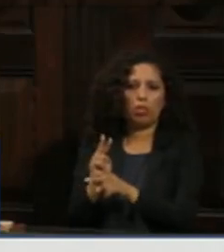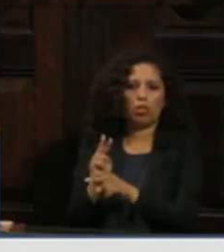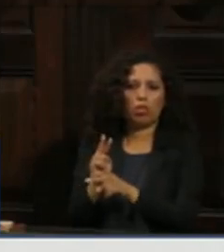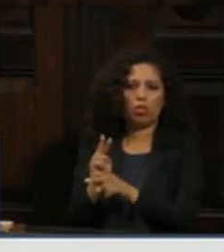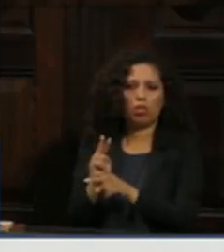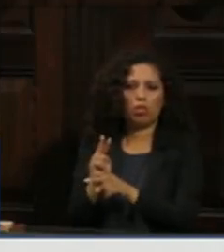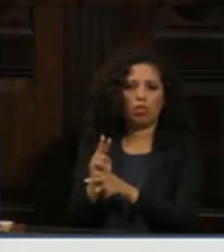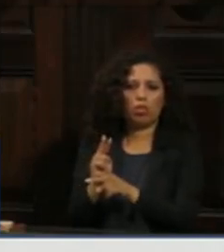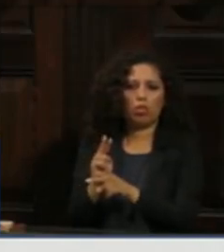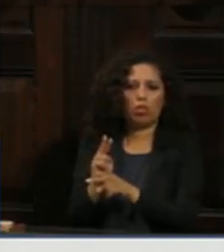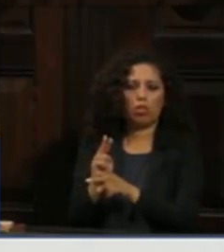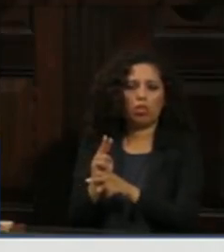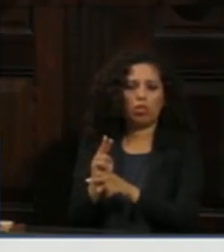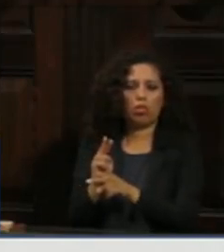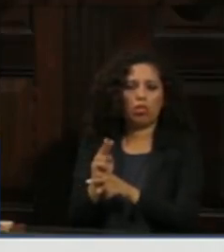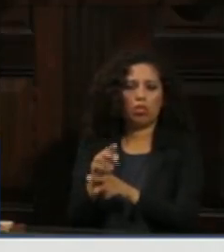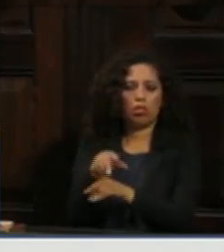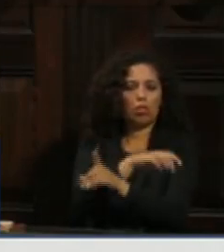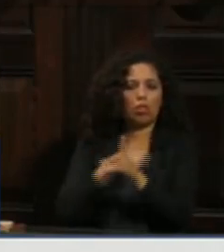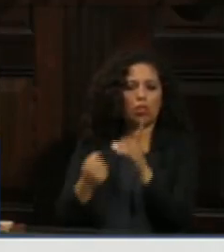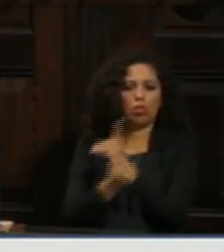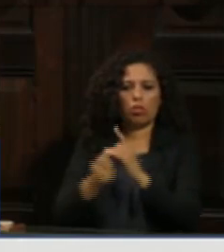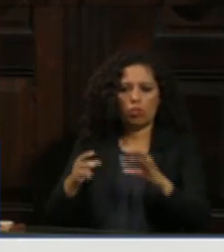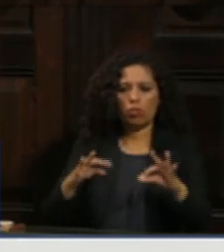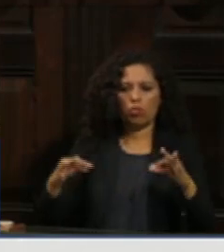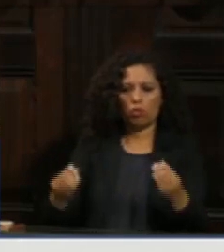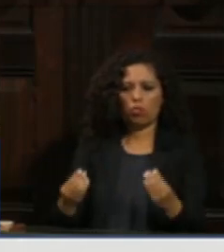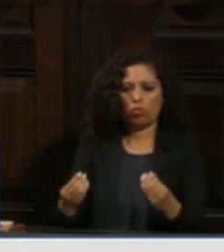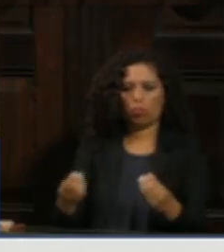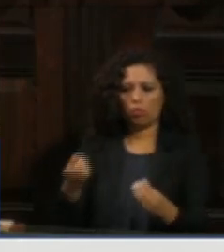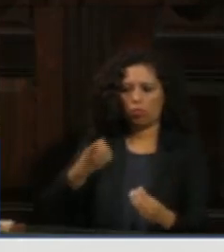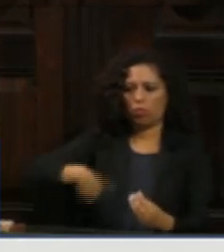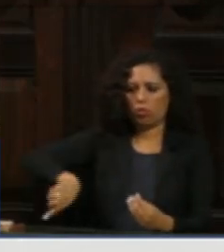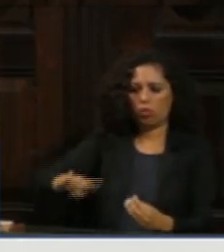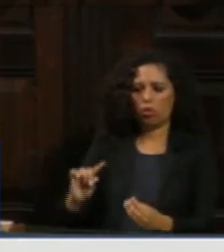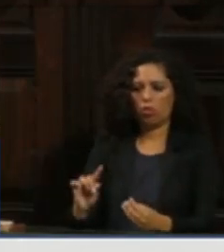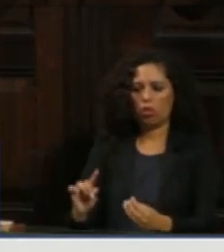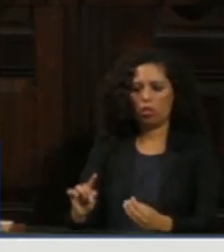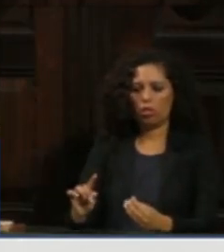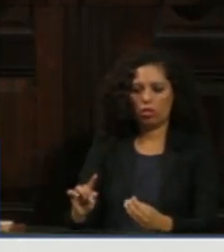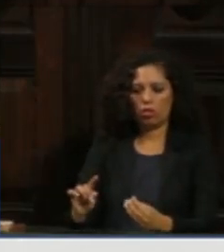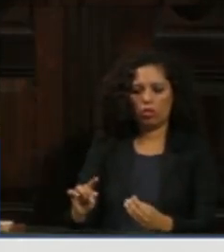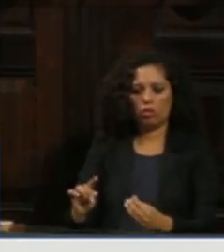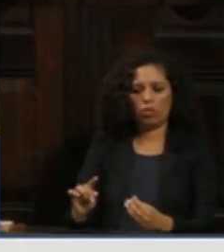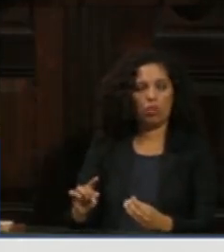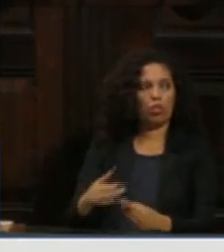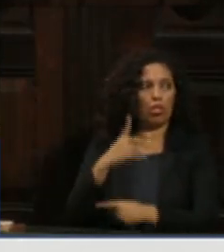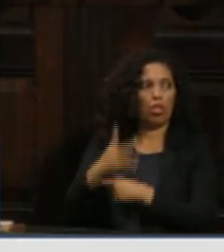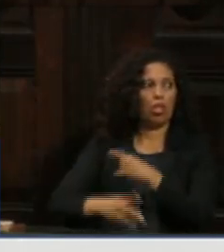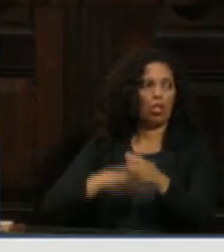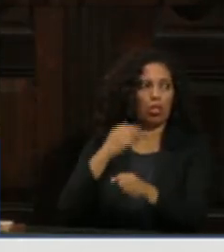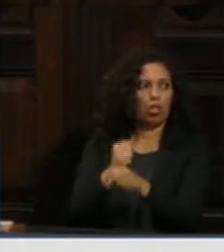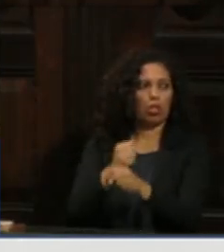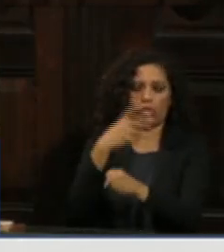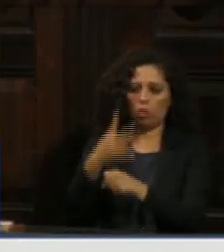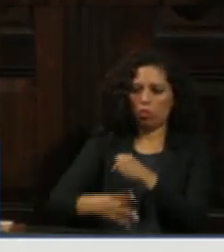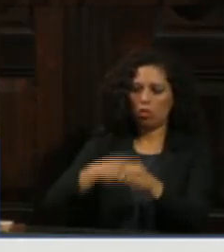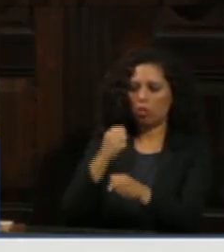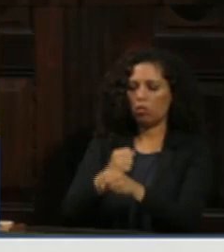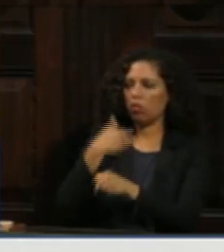caminhando e construindo, né? Então, espero que todos eles tragam, né, uma